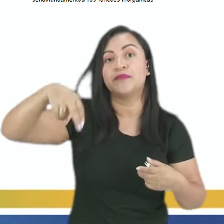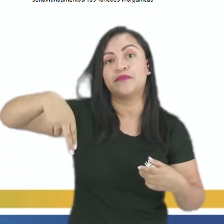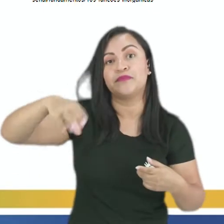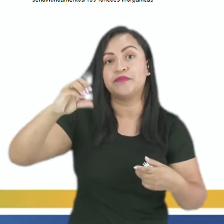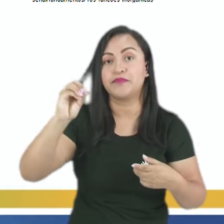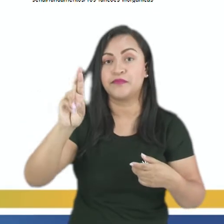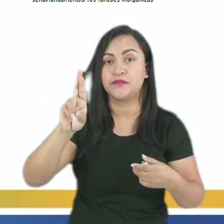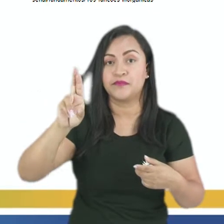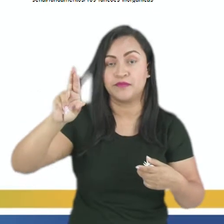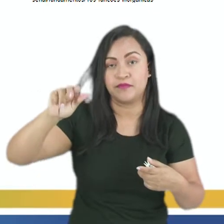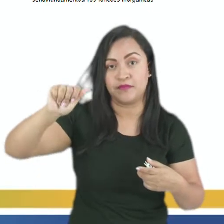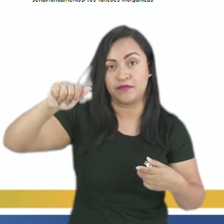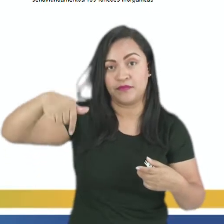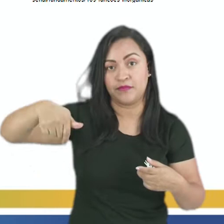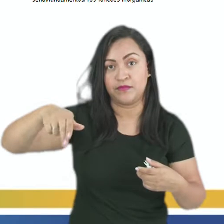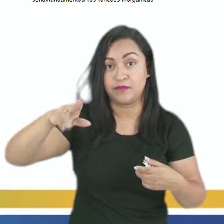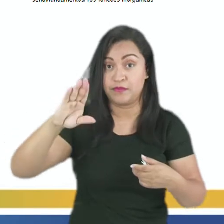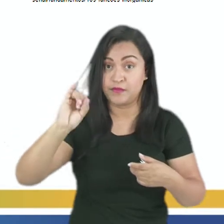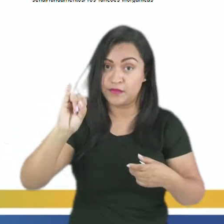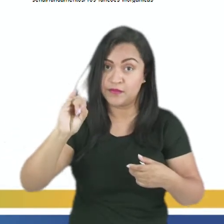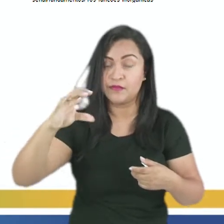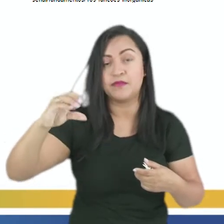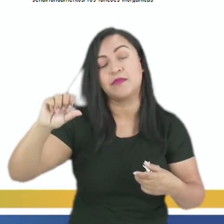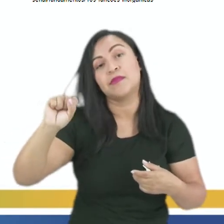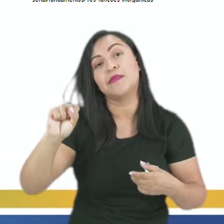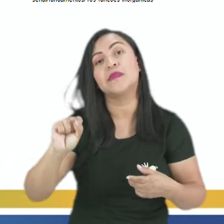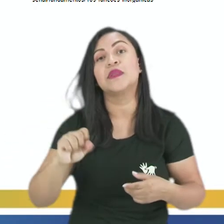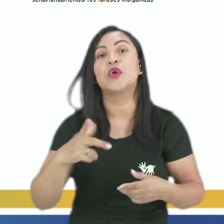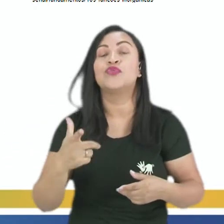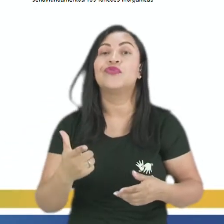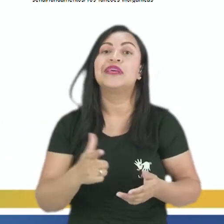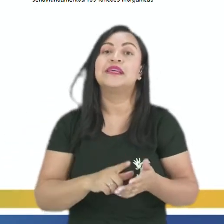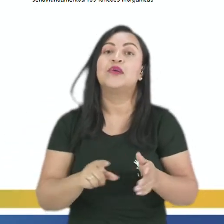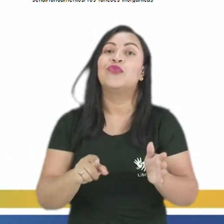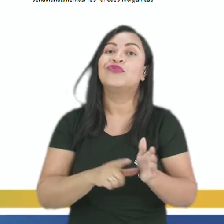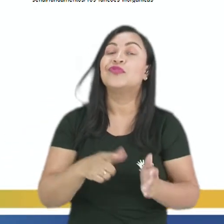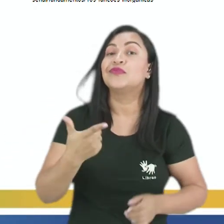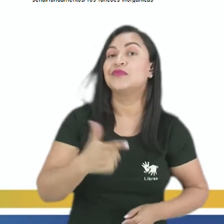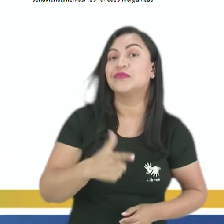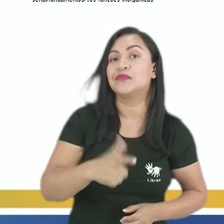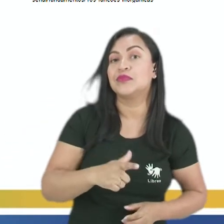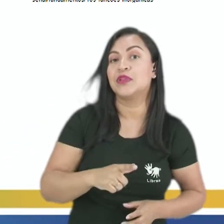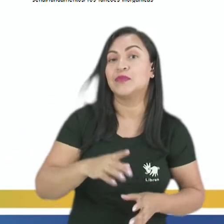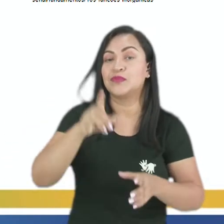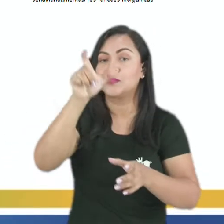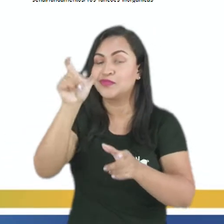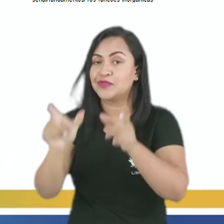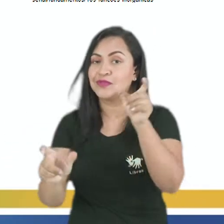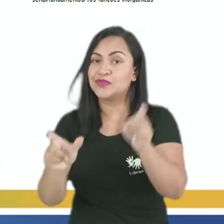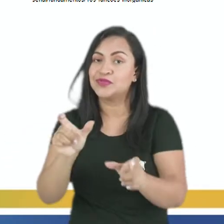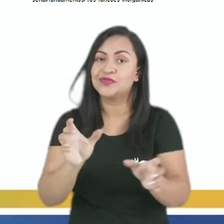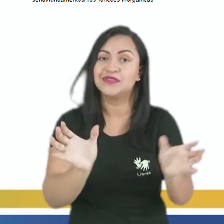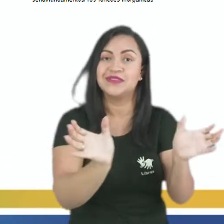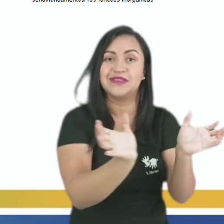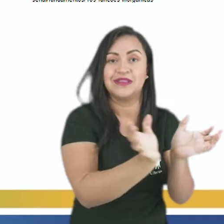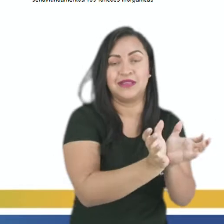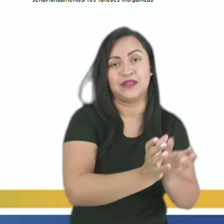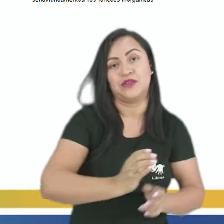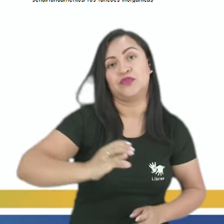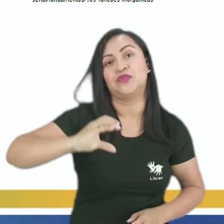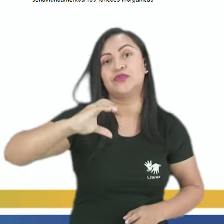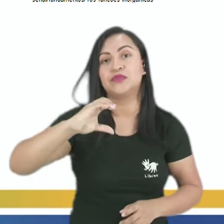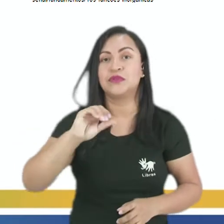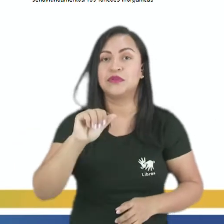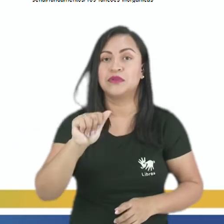funções inorgânicas, onde nós não temos substâncias ali formadas por cadeias de carbono,